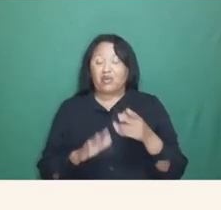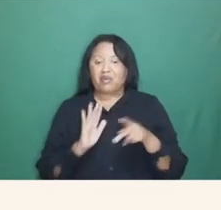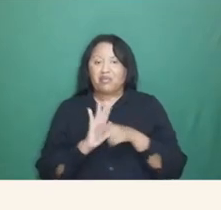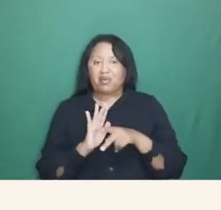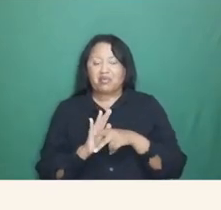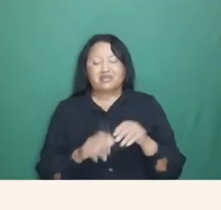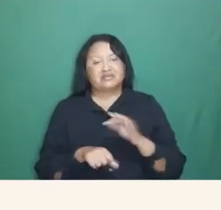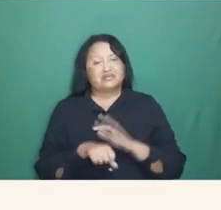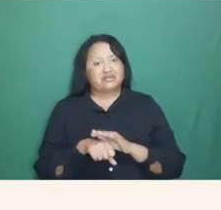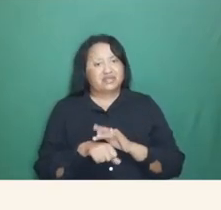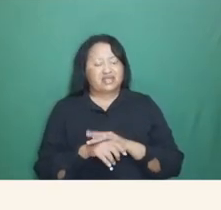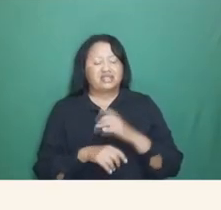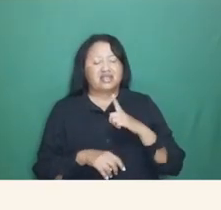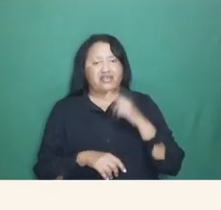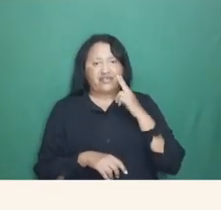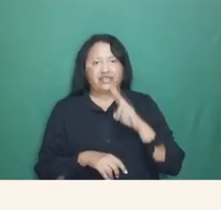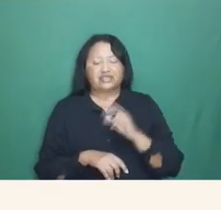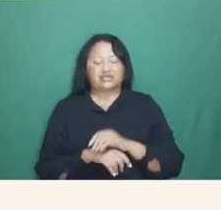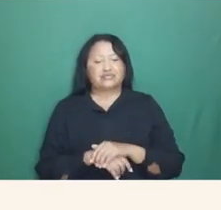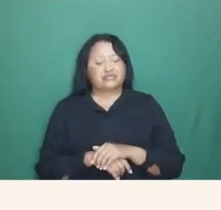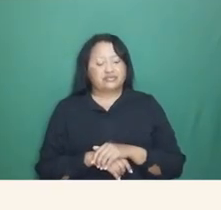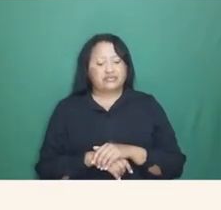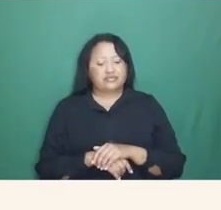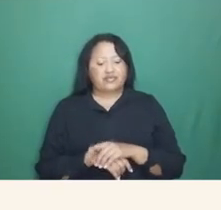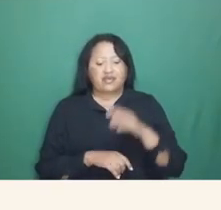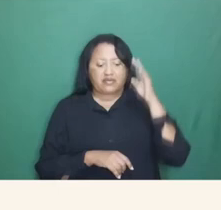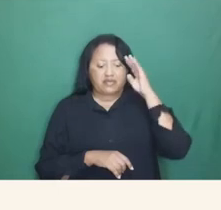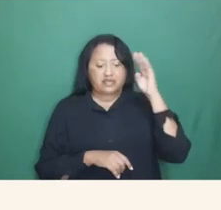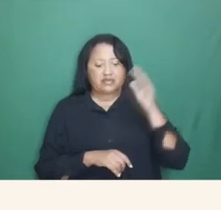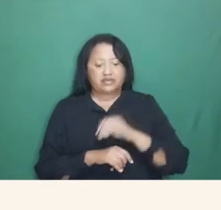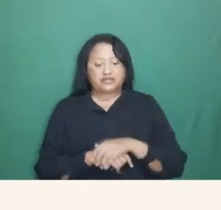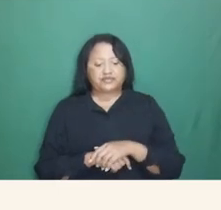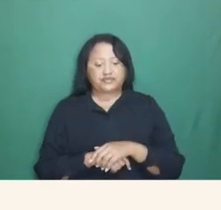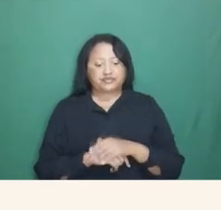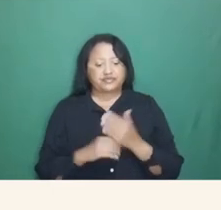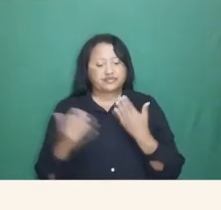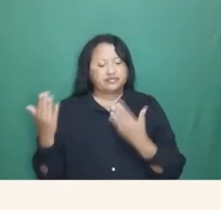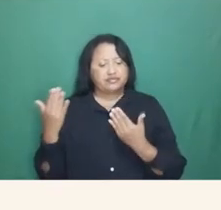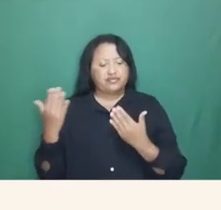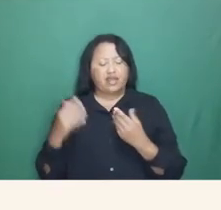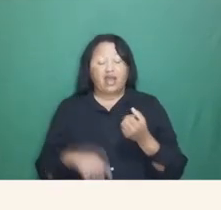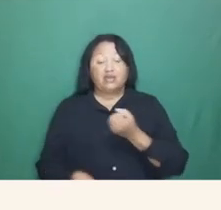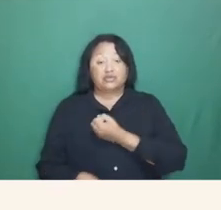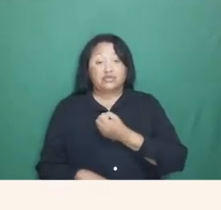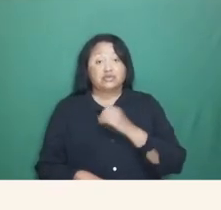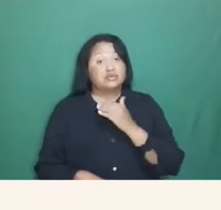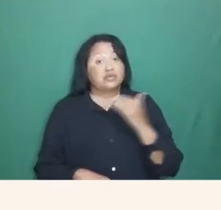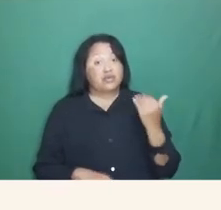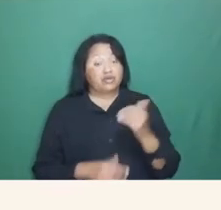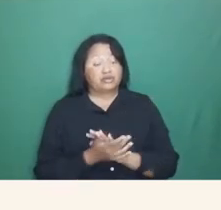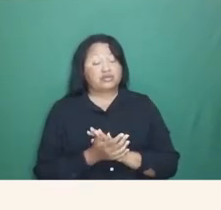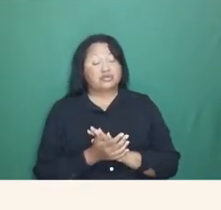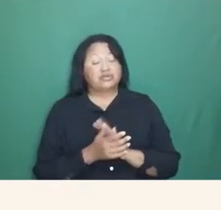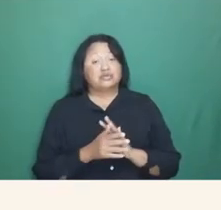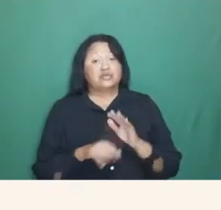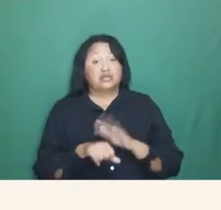né a gente tem visto isso principalmente com relação ao número de mortos pela doença no mundo